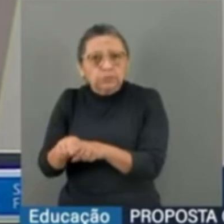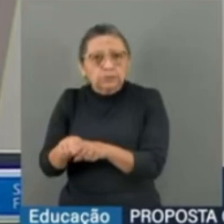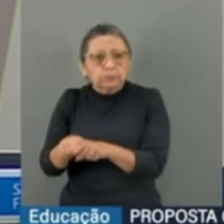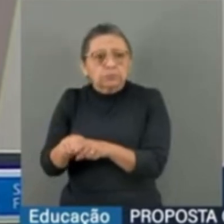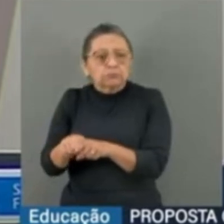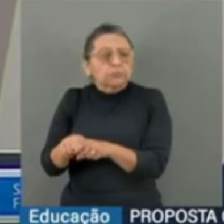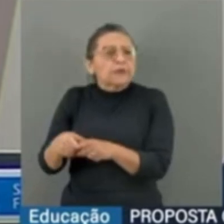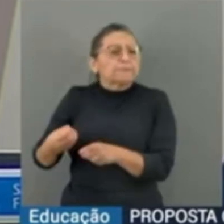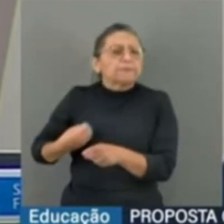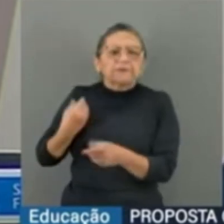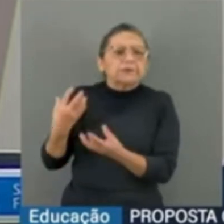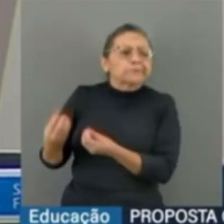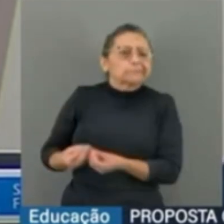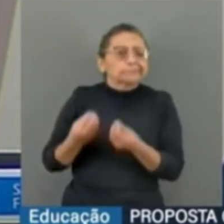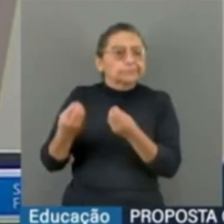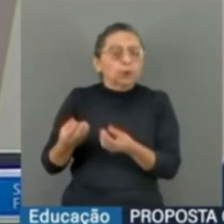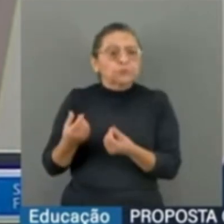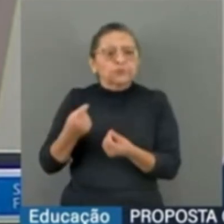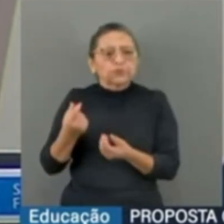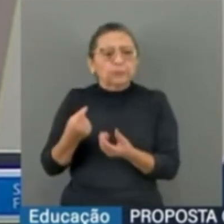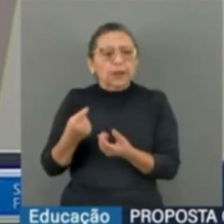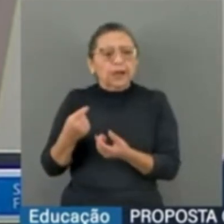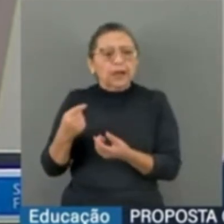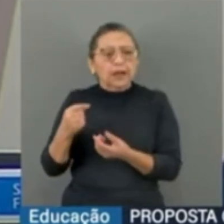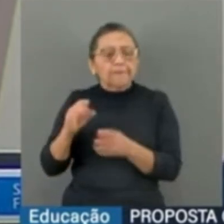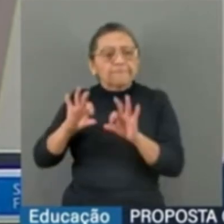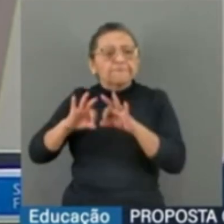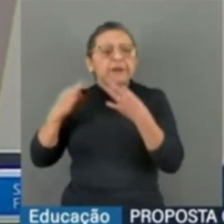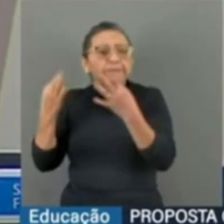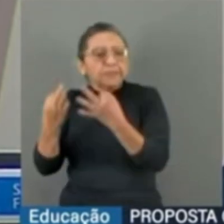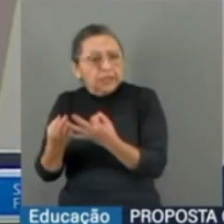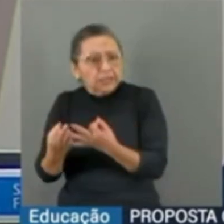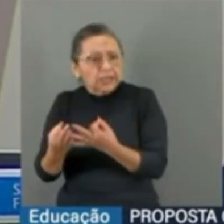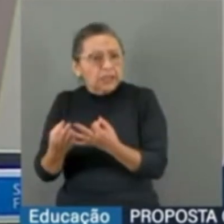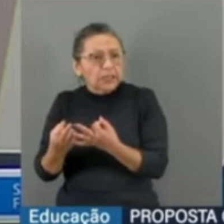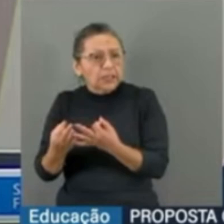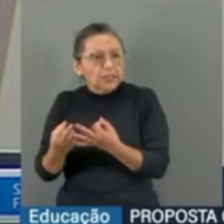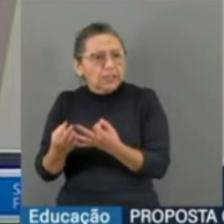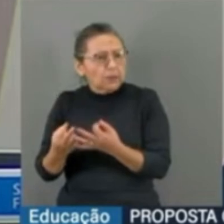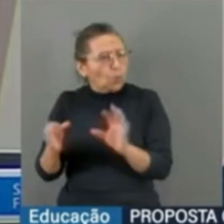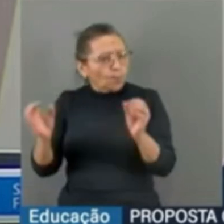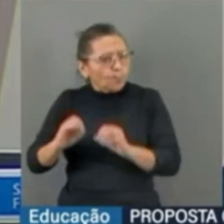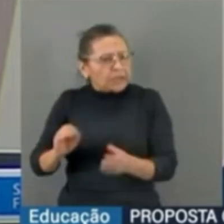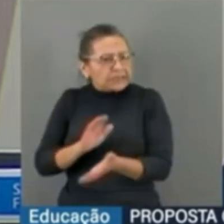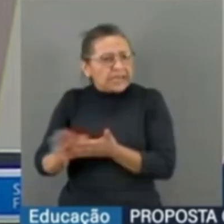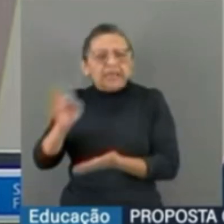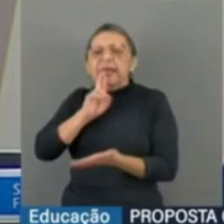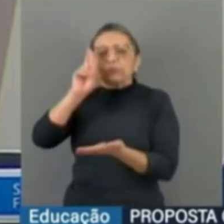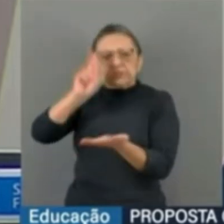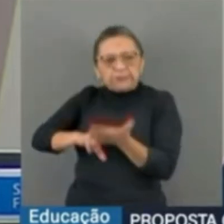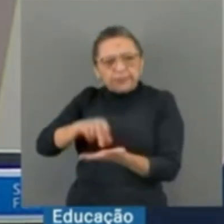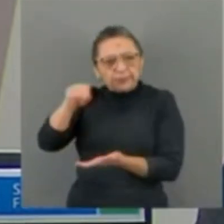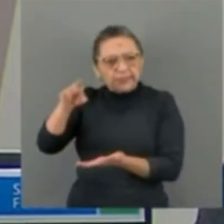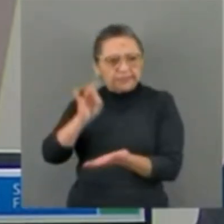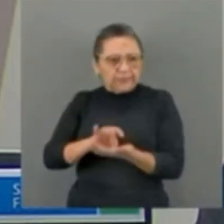se fosse uma unidade familiar, não tivessem nenhum reconhecimento desse fato.